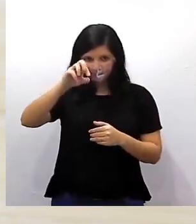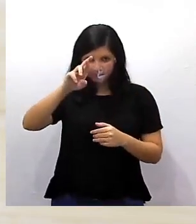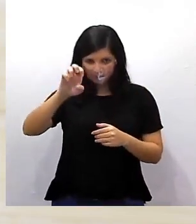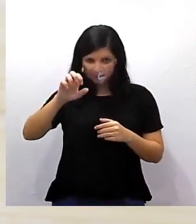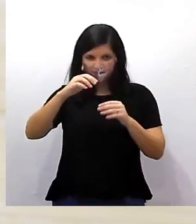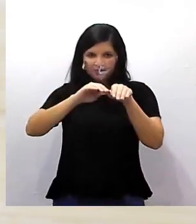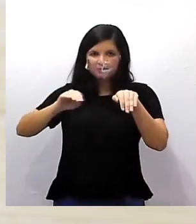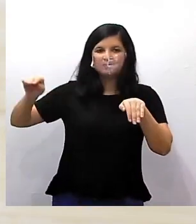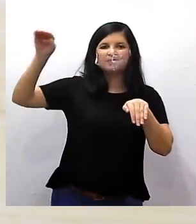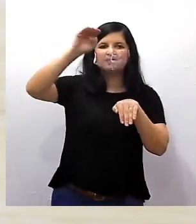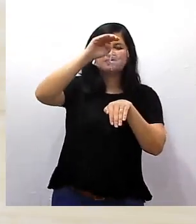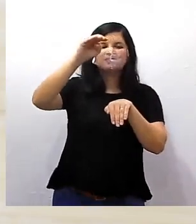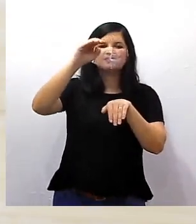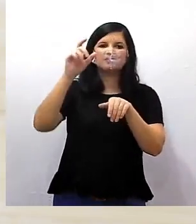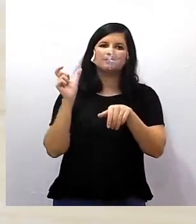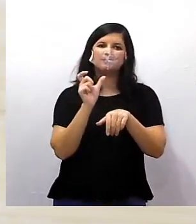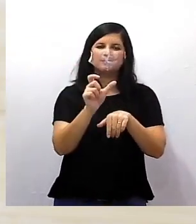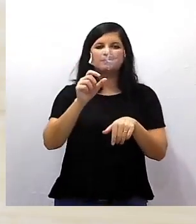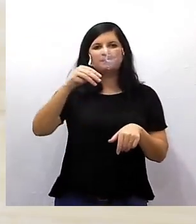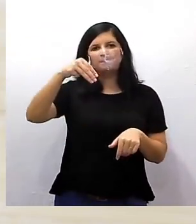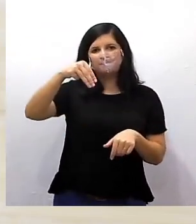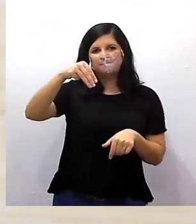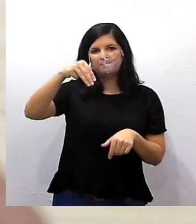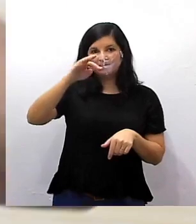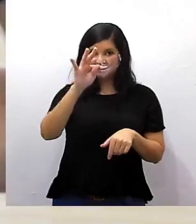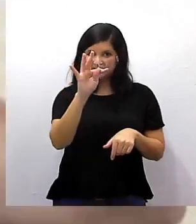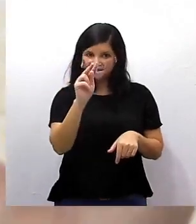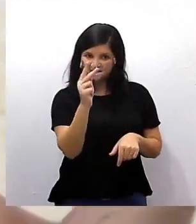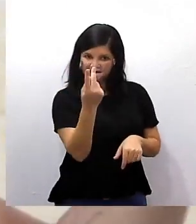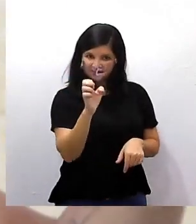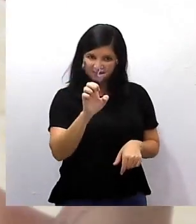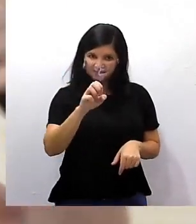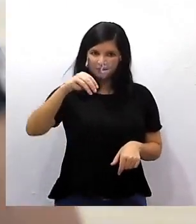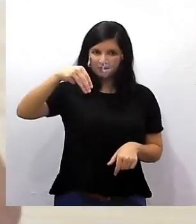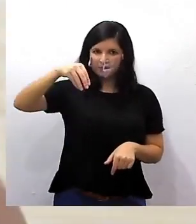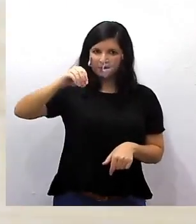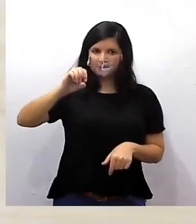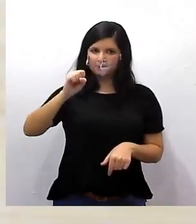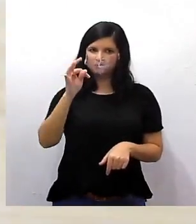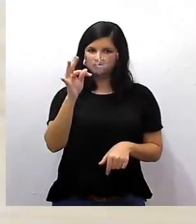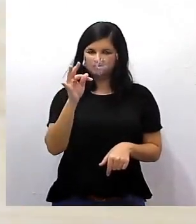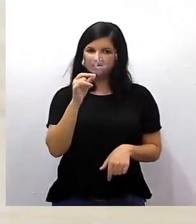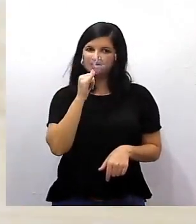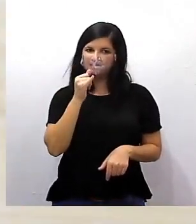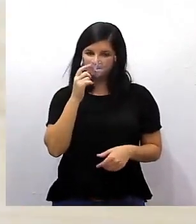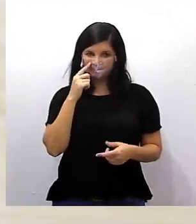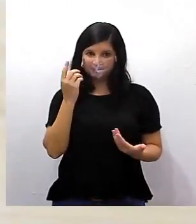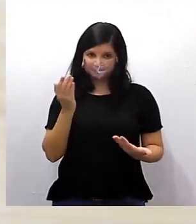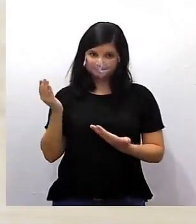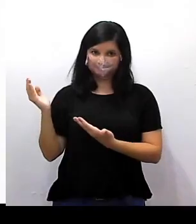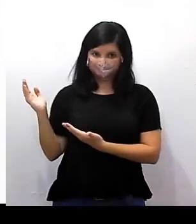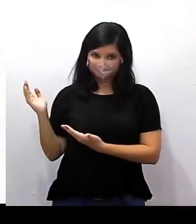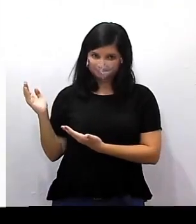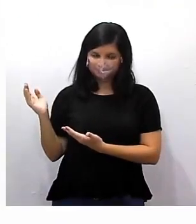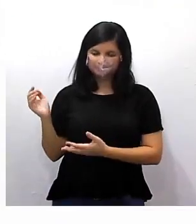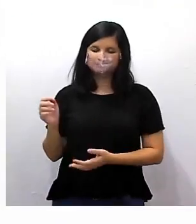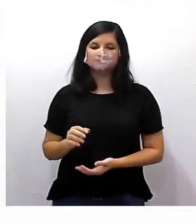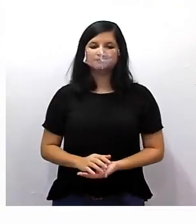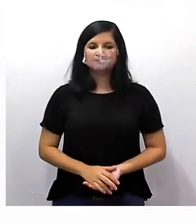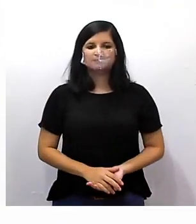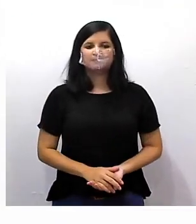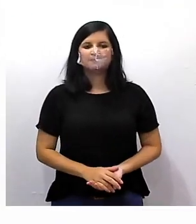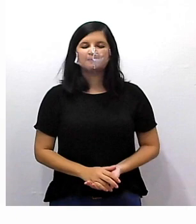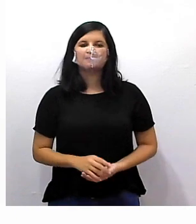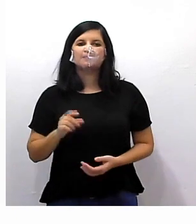ser a expressão the most, para adjetivos longos. Vamos observar a primeira questão. Ó, na primeira questão, a gente